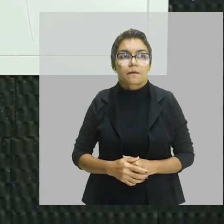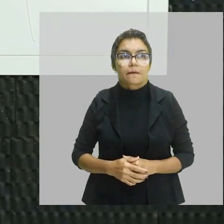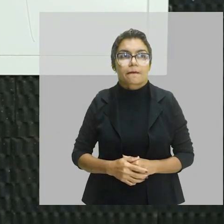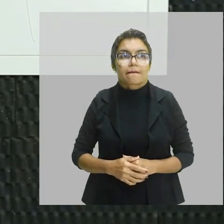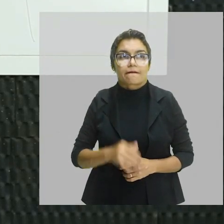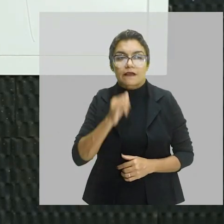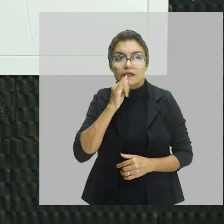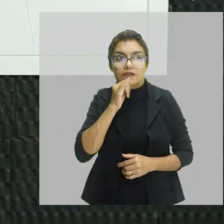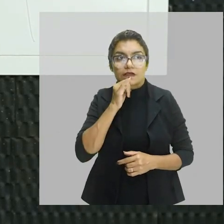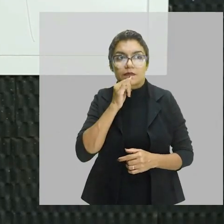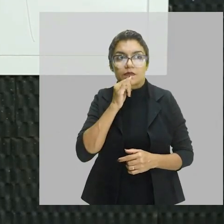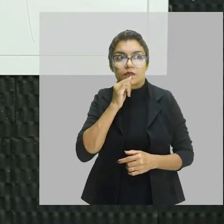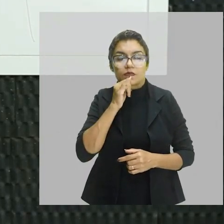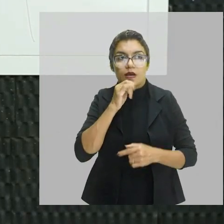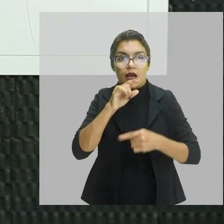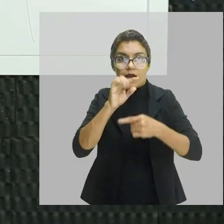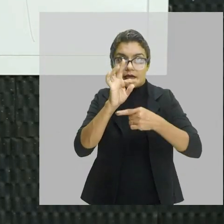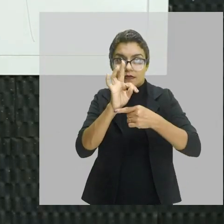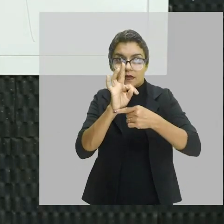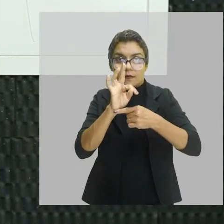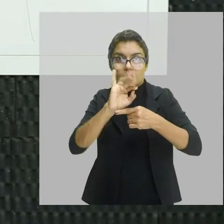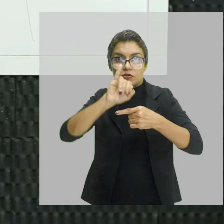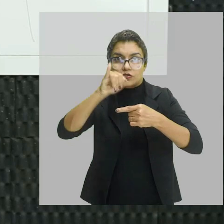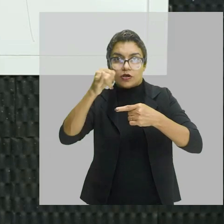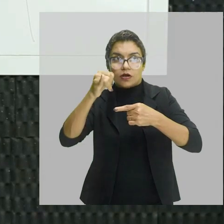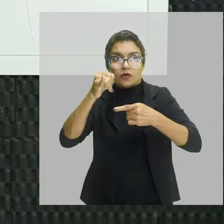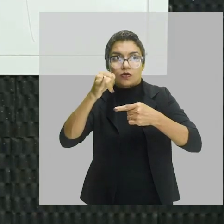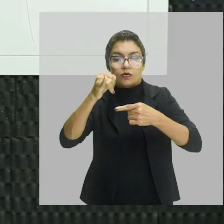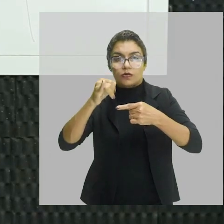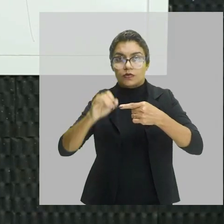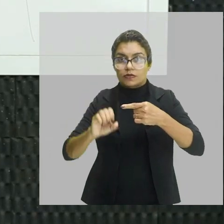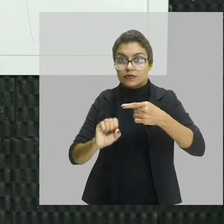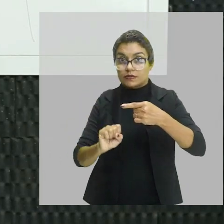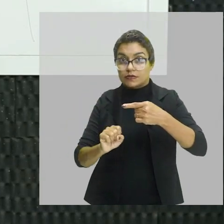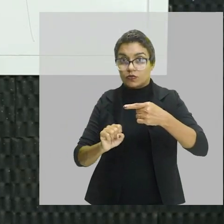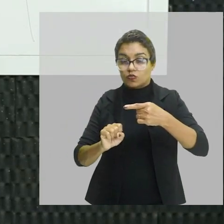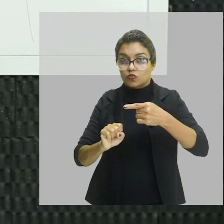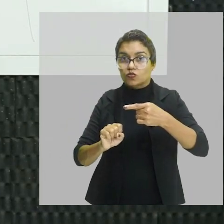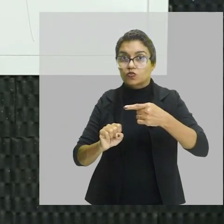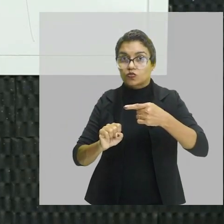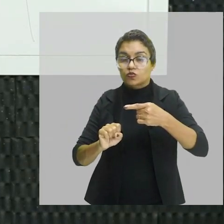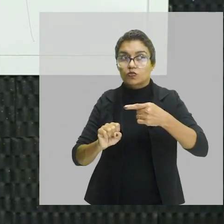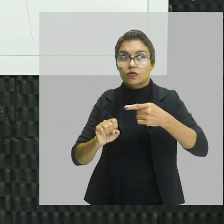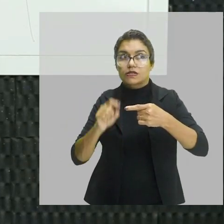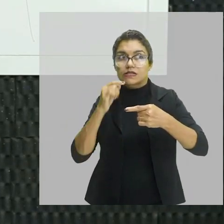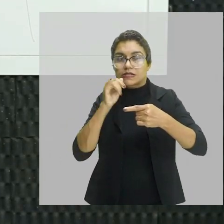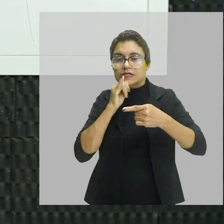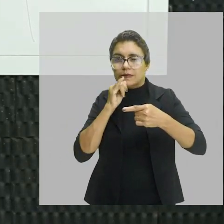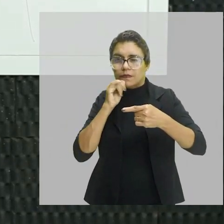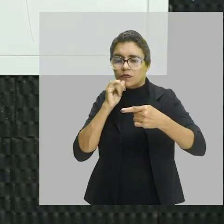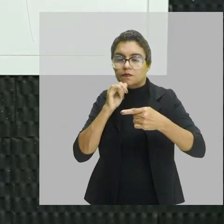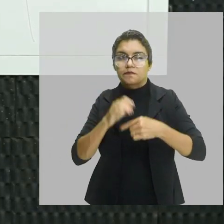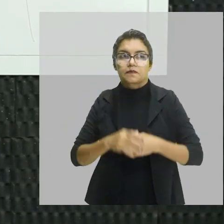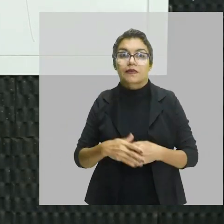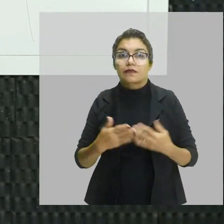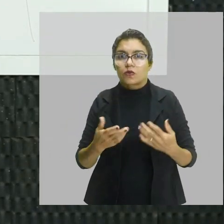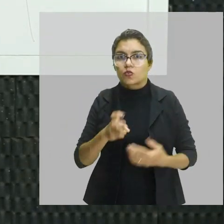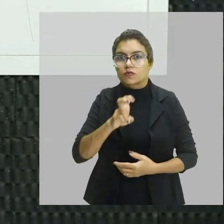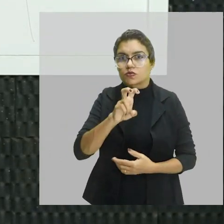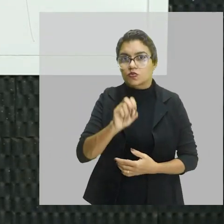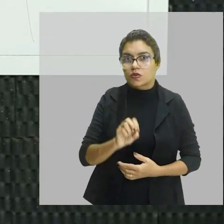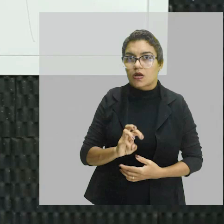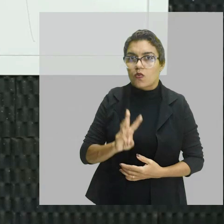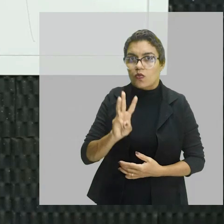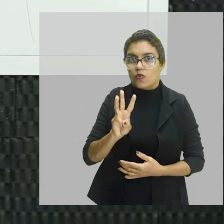e o tempo é segundo. Então é joule por segundo, certo? Então 50 watts